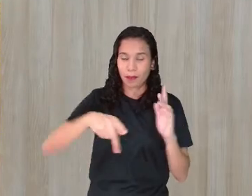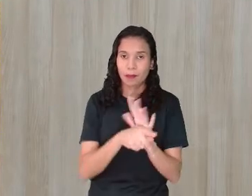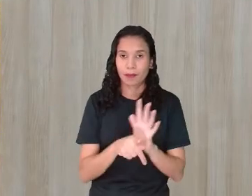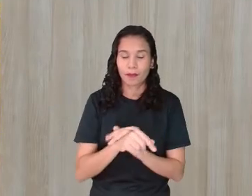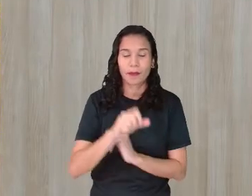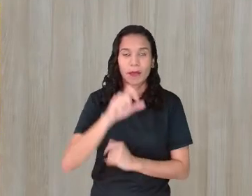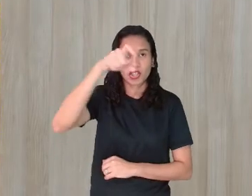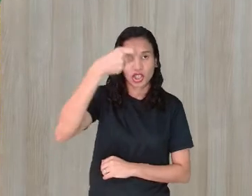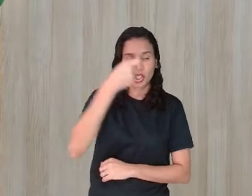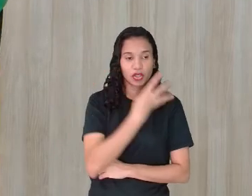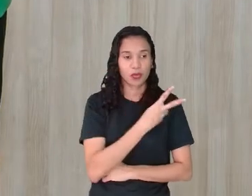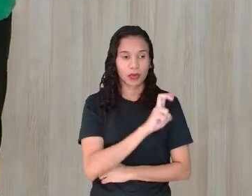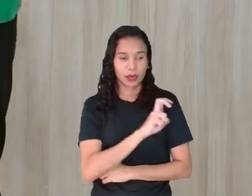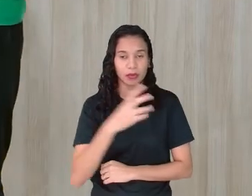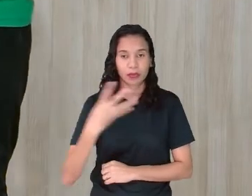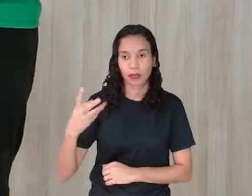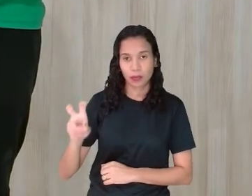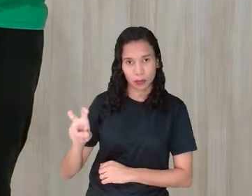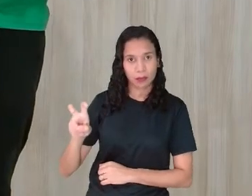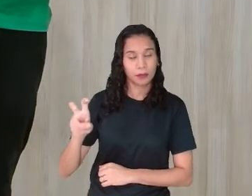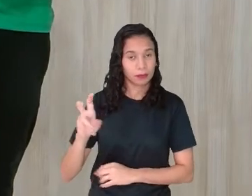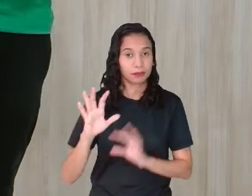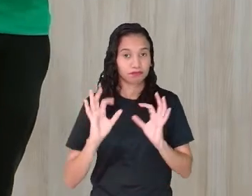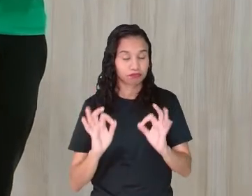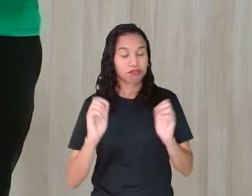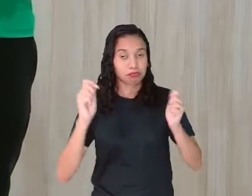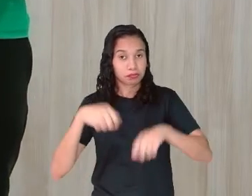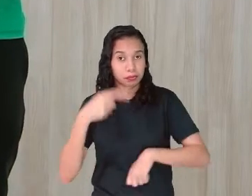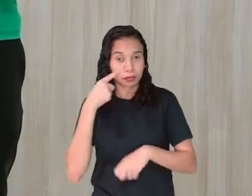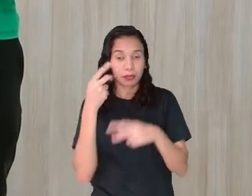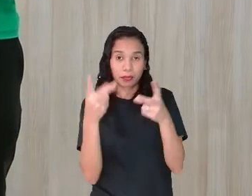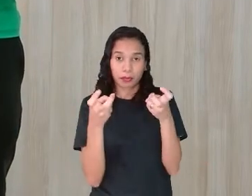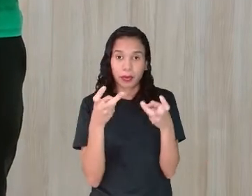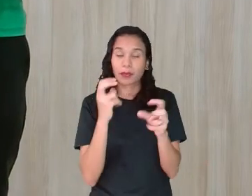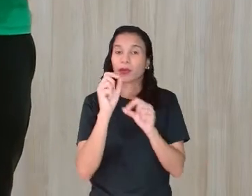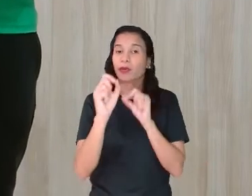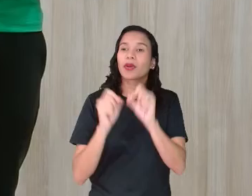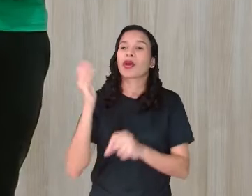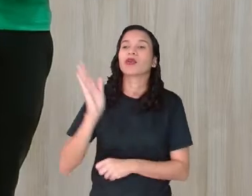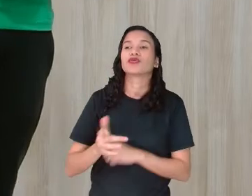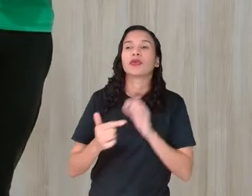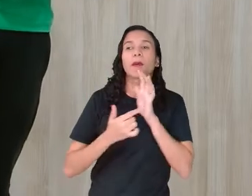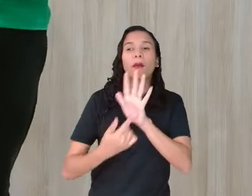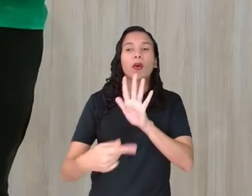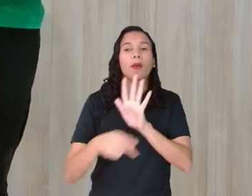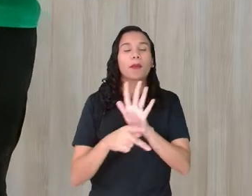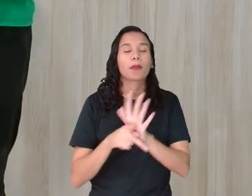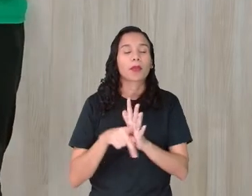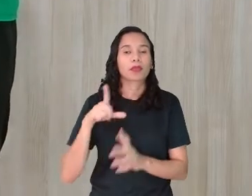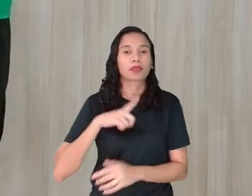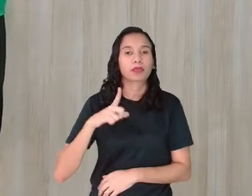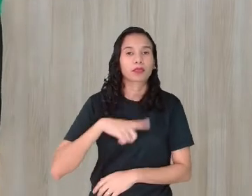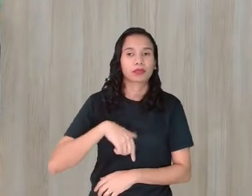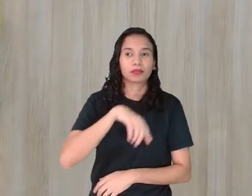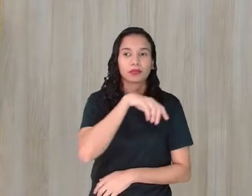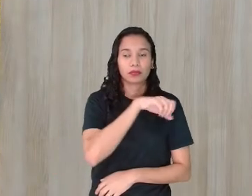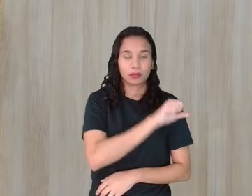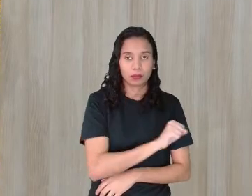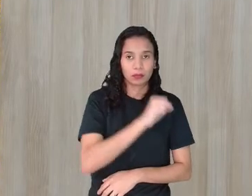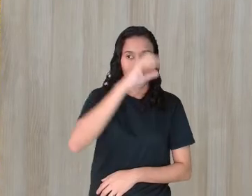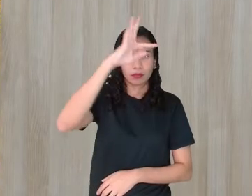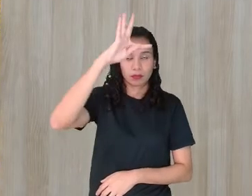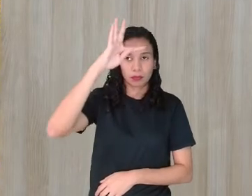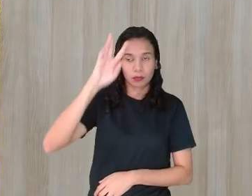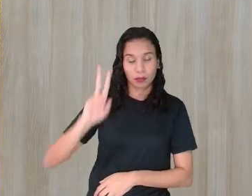Tem x, 45 e 45. Pode notar que eu já tenho aí dos 3